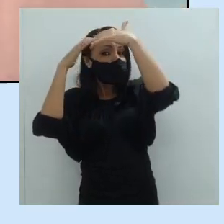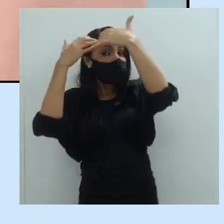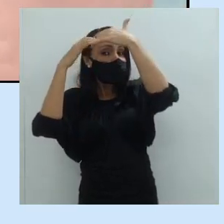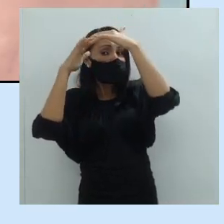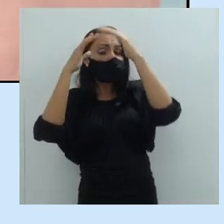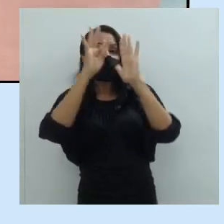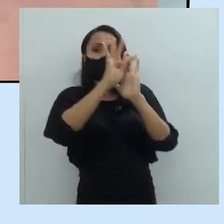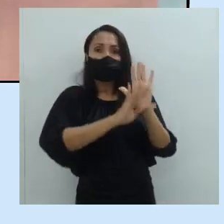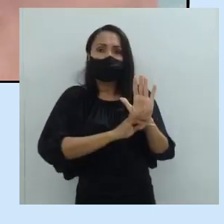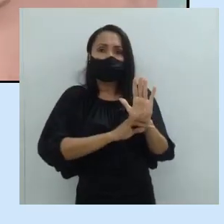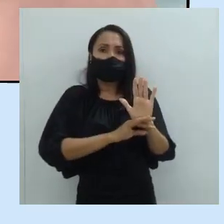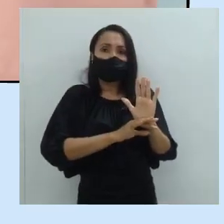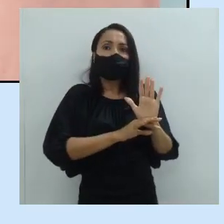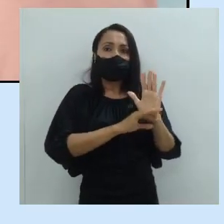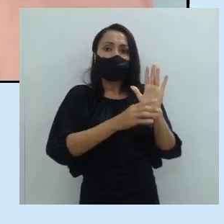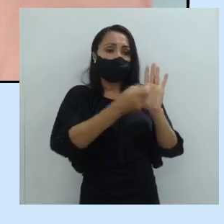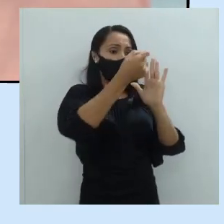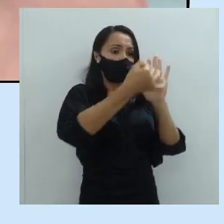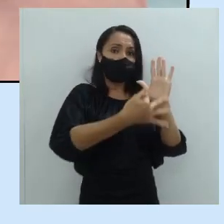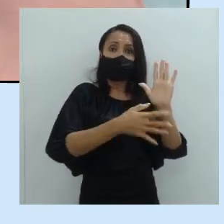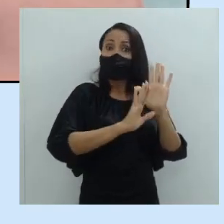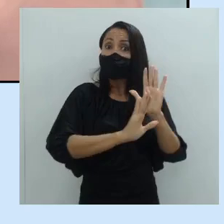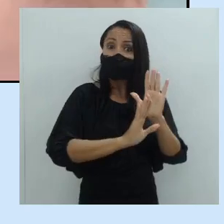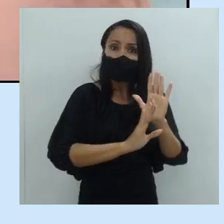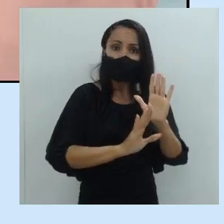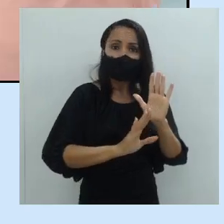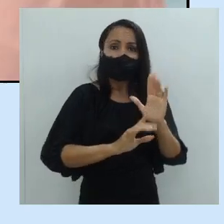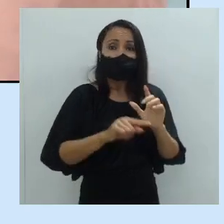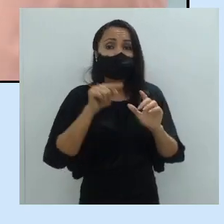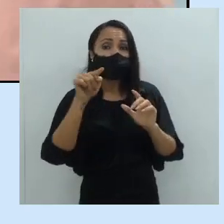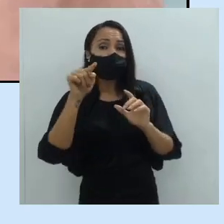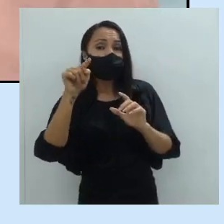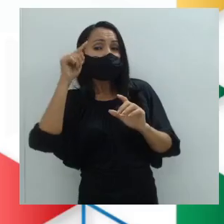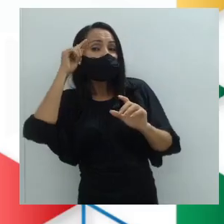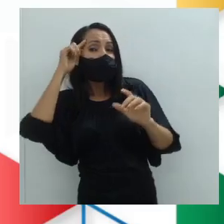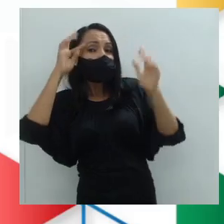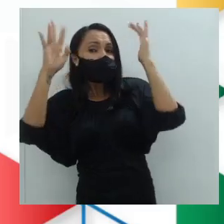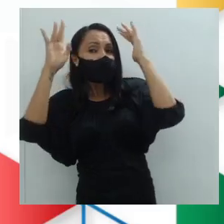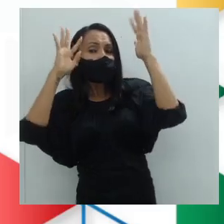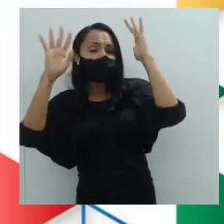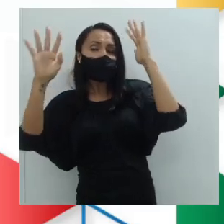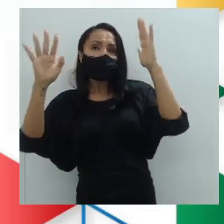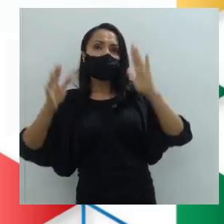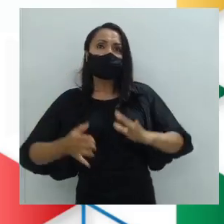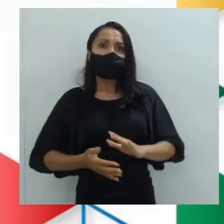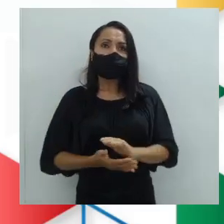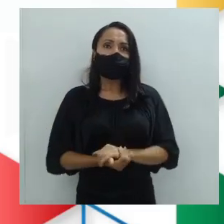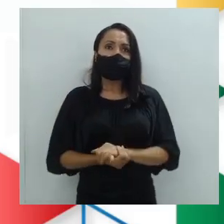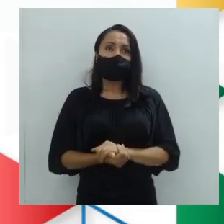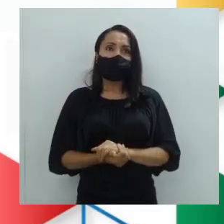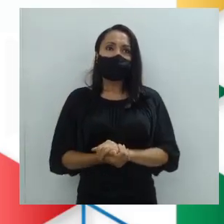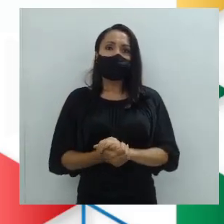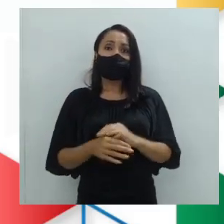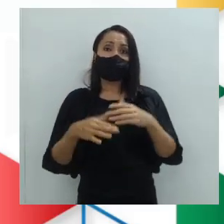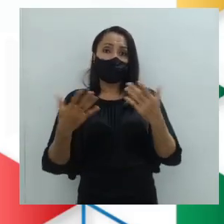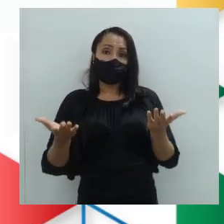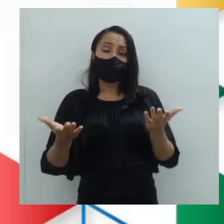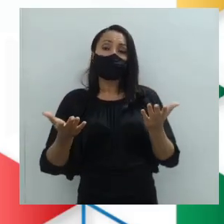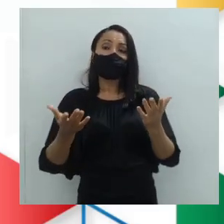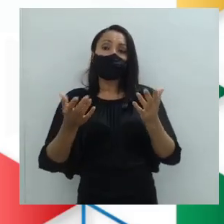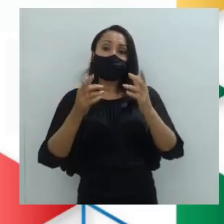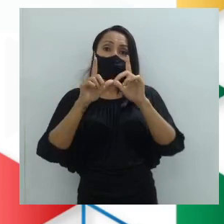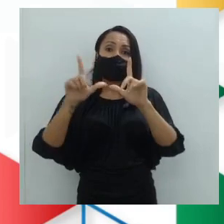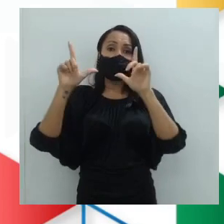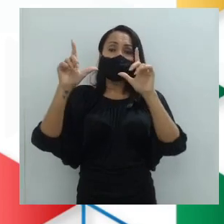do meramente dito. Vamos conhecer já já. Na tela, ainda trago para vocês a seguinte questão.